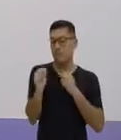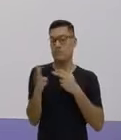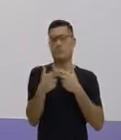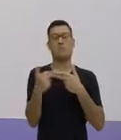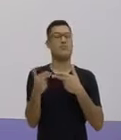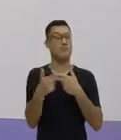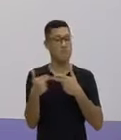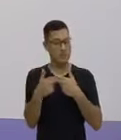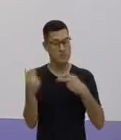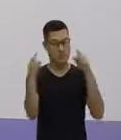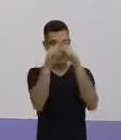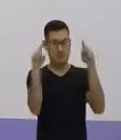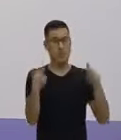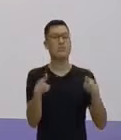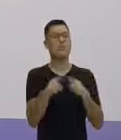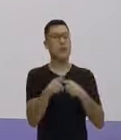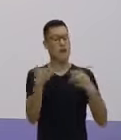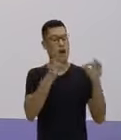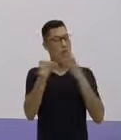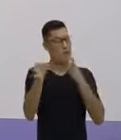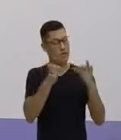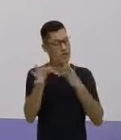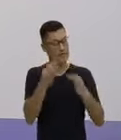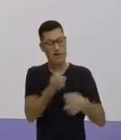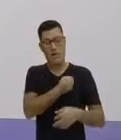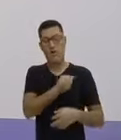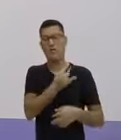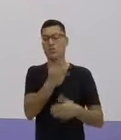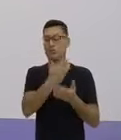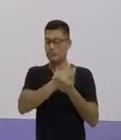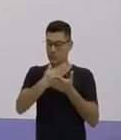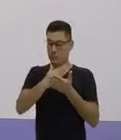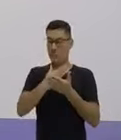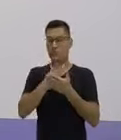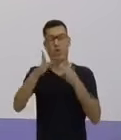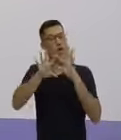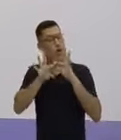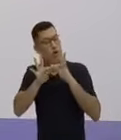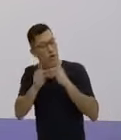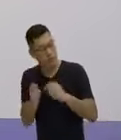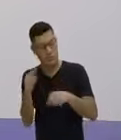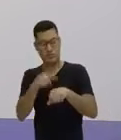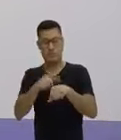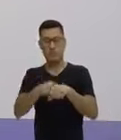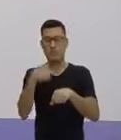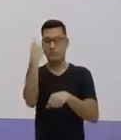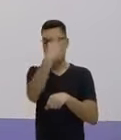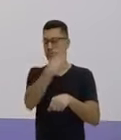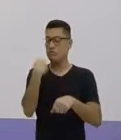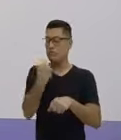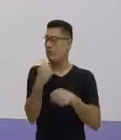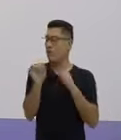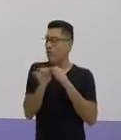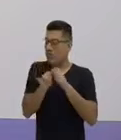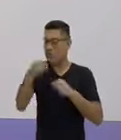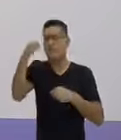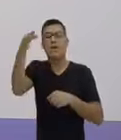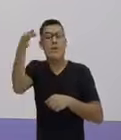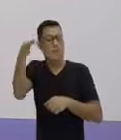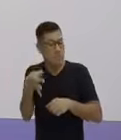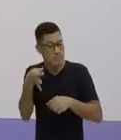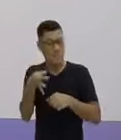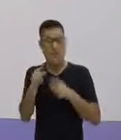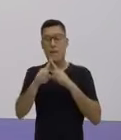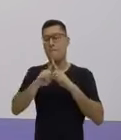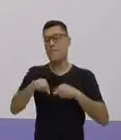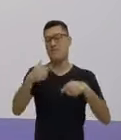fizemos da tabela anterior, mostrando para você a tabela no caso inicial, onde está todos os horários ali, você poderia também ter feito por ali. Só que é mais trabalho,